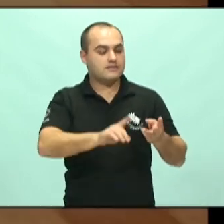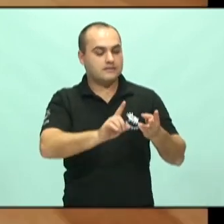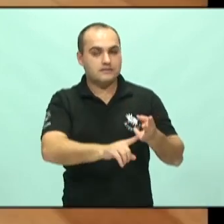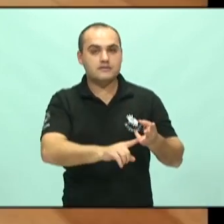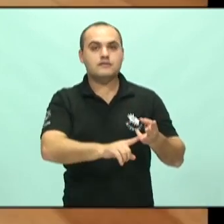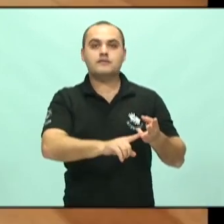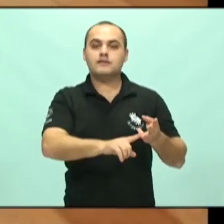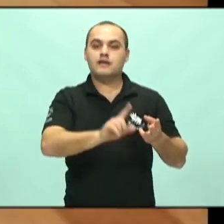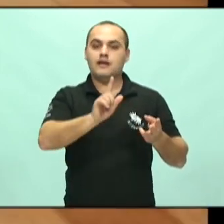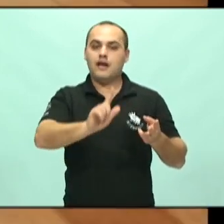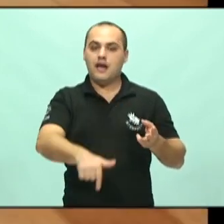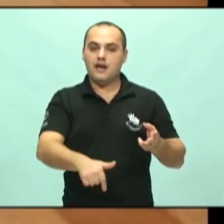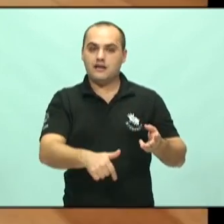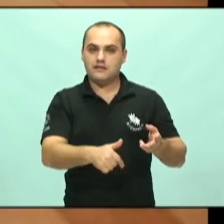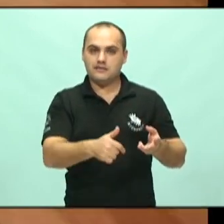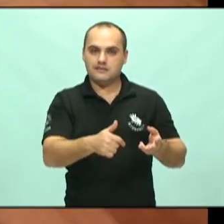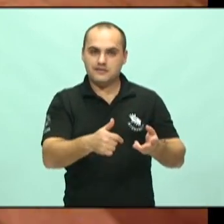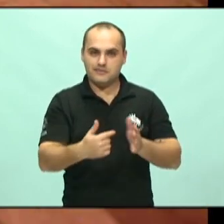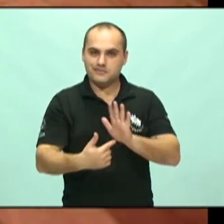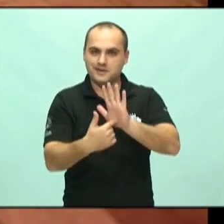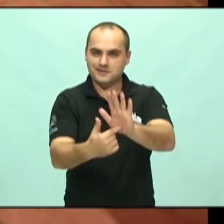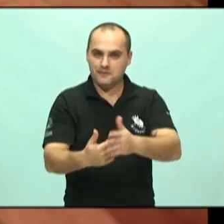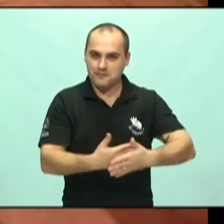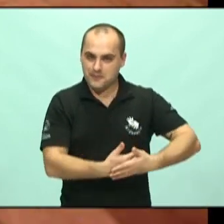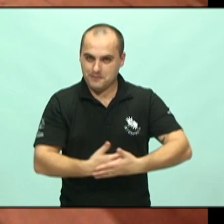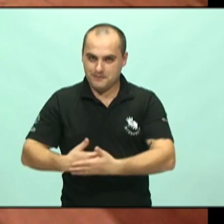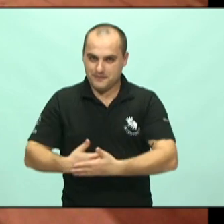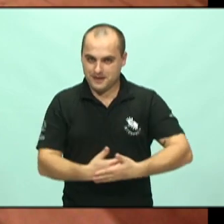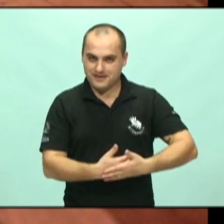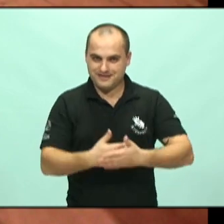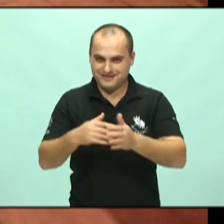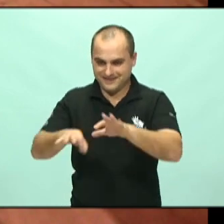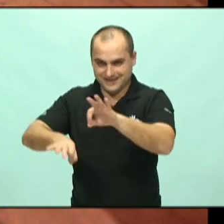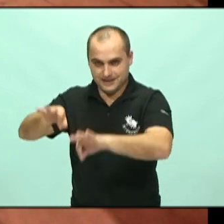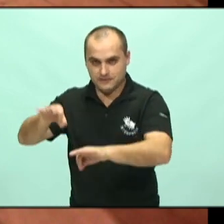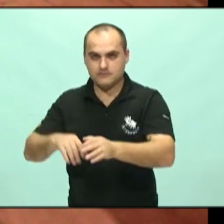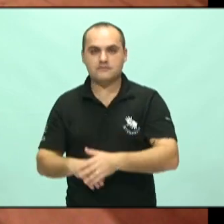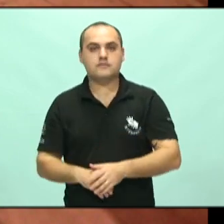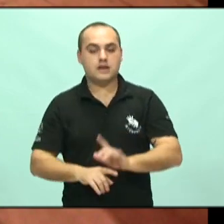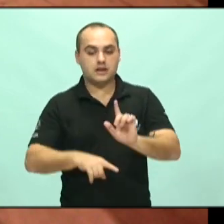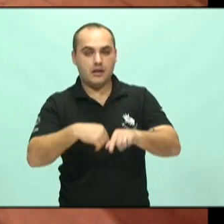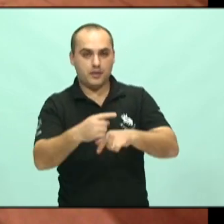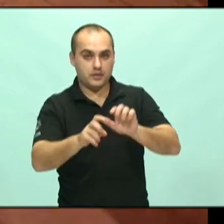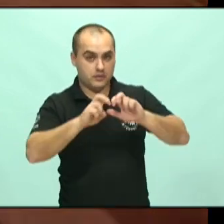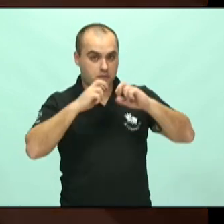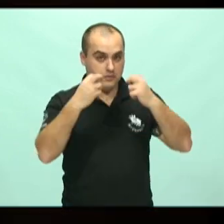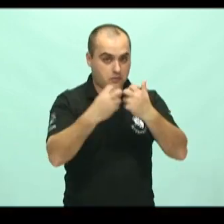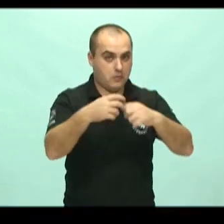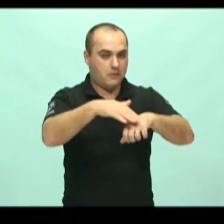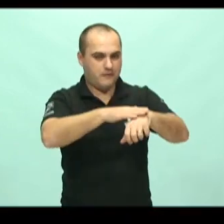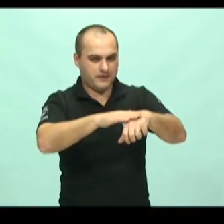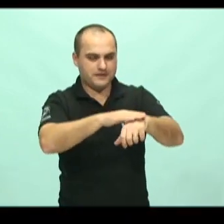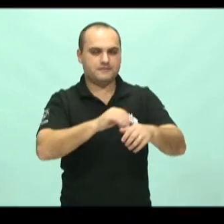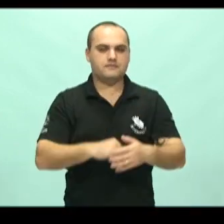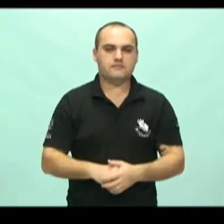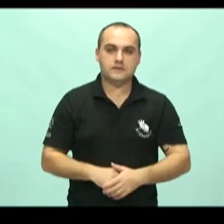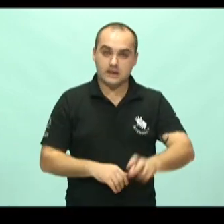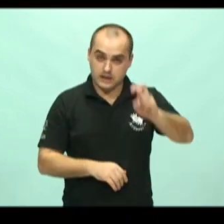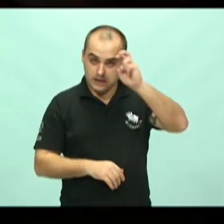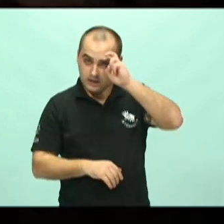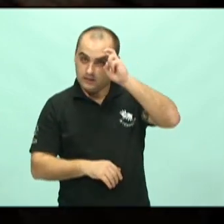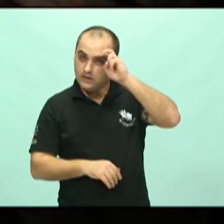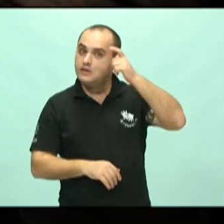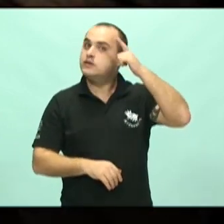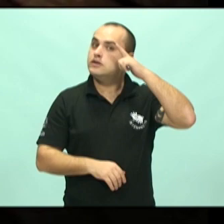para bebês Casa, no Teatro Municipal. E, em seguida, uma roda de conversa. Daí, já na quinta-feira, de